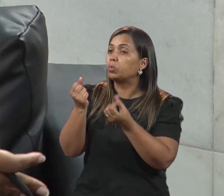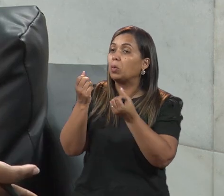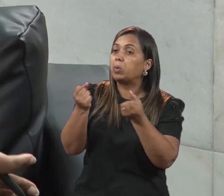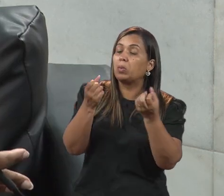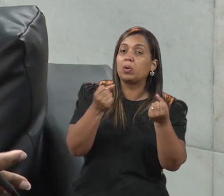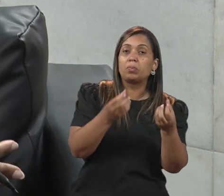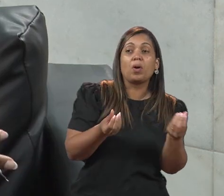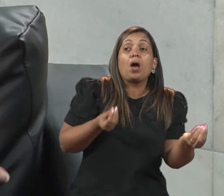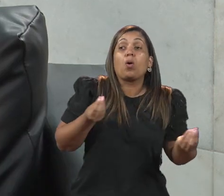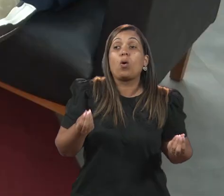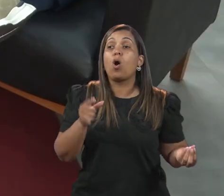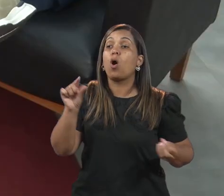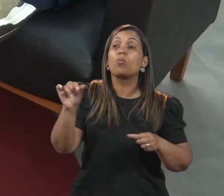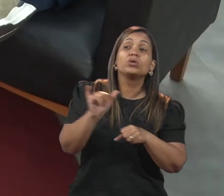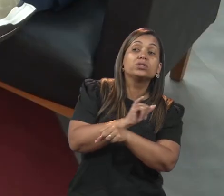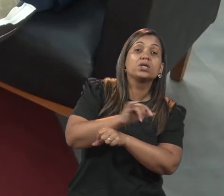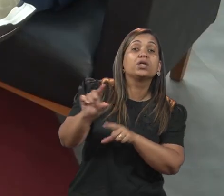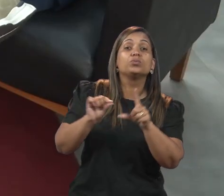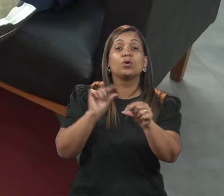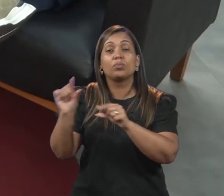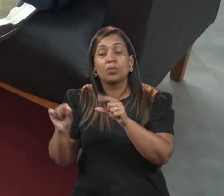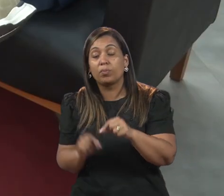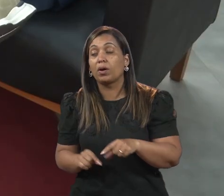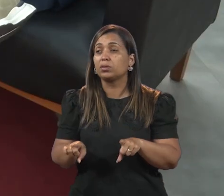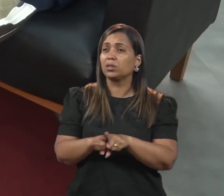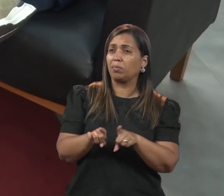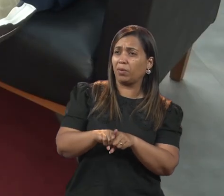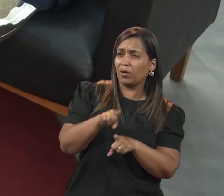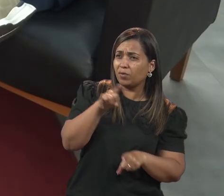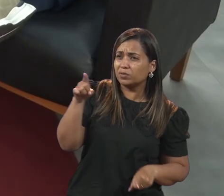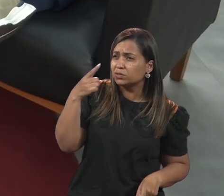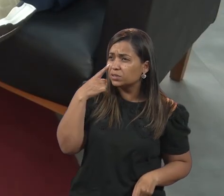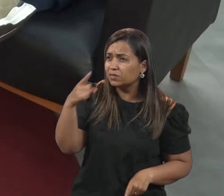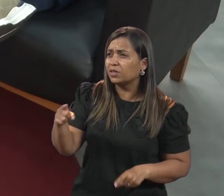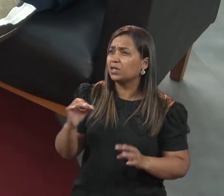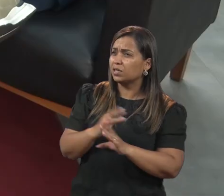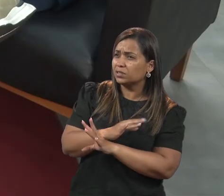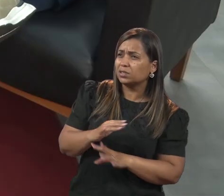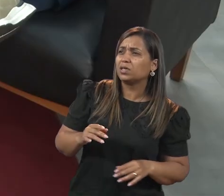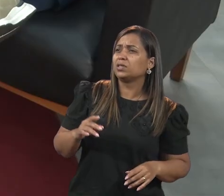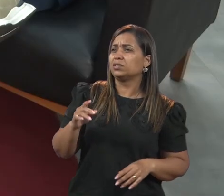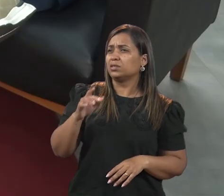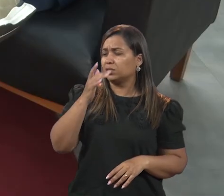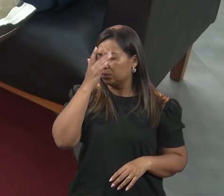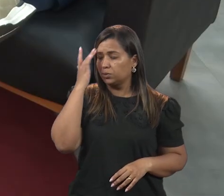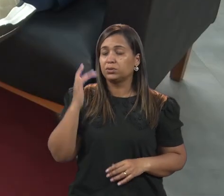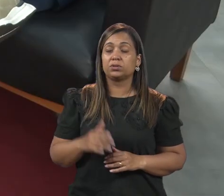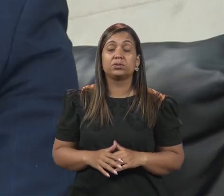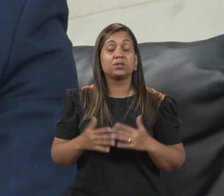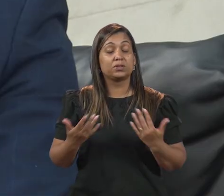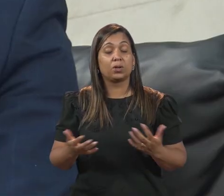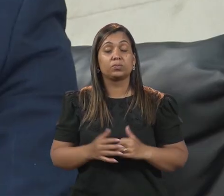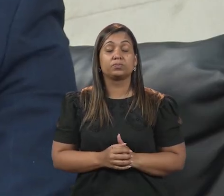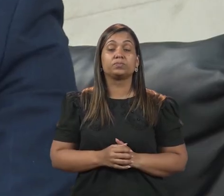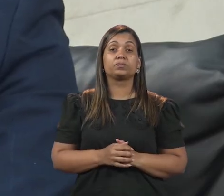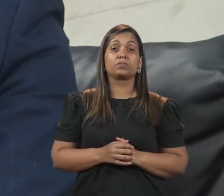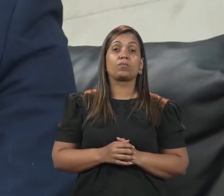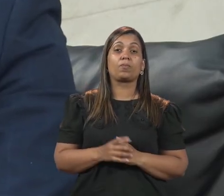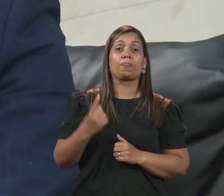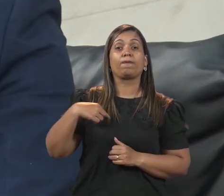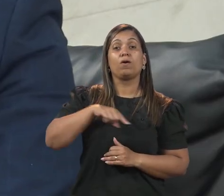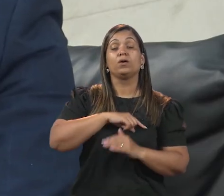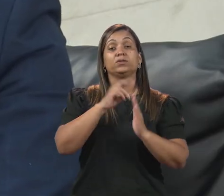próprias entidades, quanto as demandas que o senhor acaba vendo na cidade, né, e que chegam pela população? Pelas